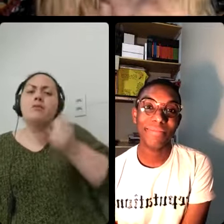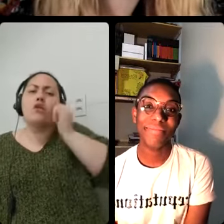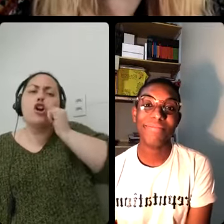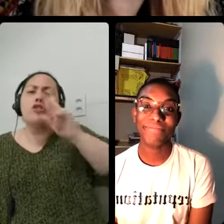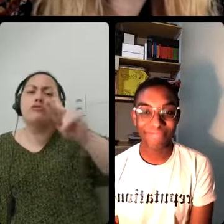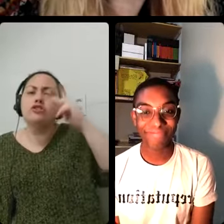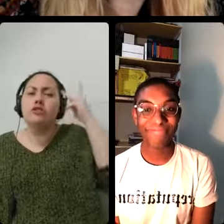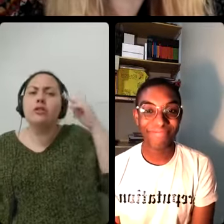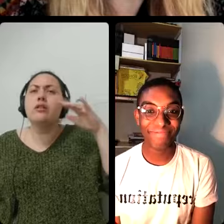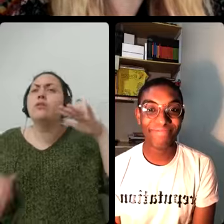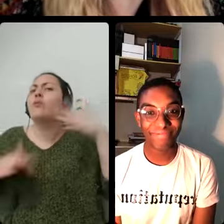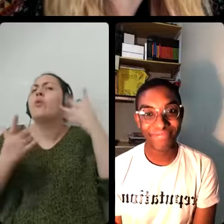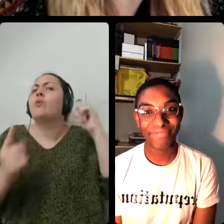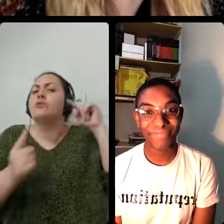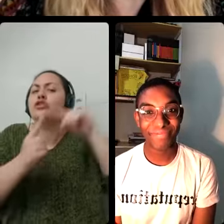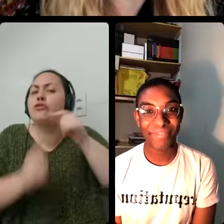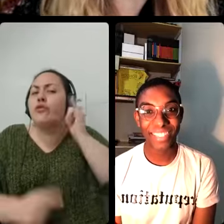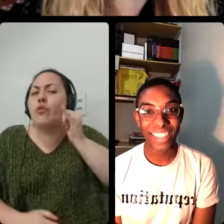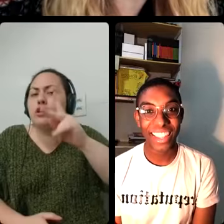que lugares sociais, assim.